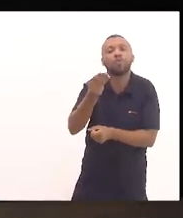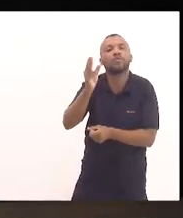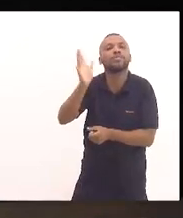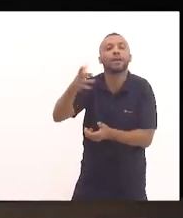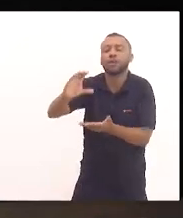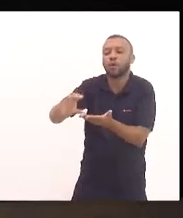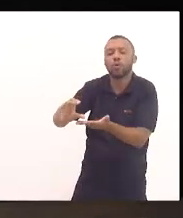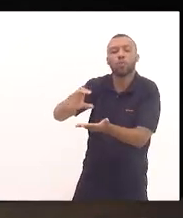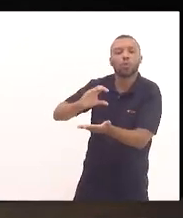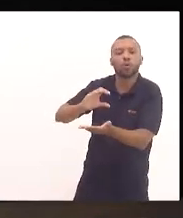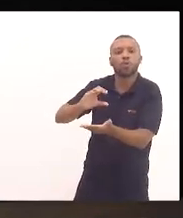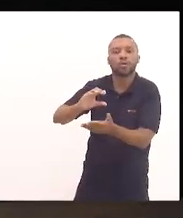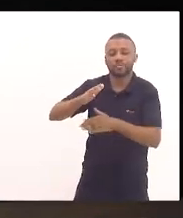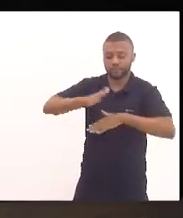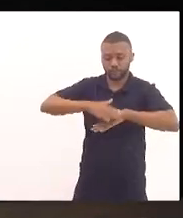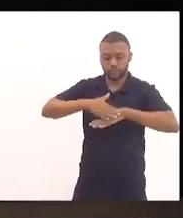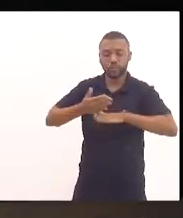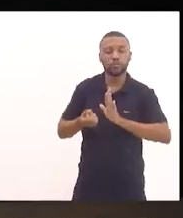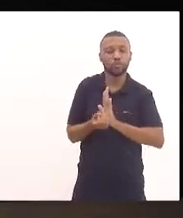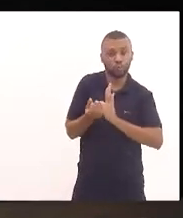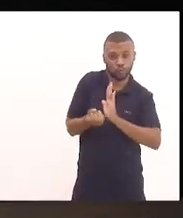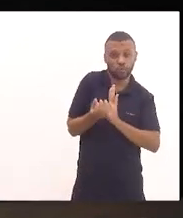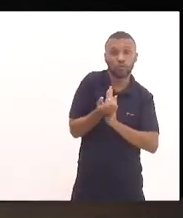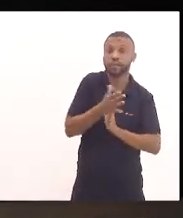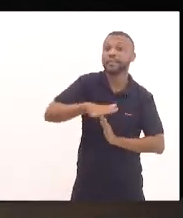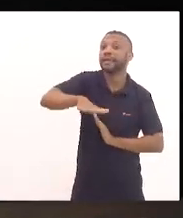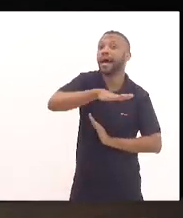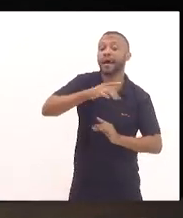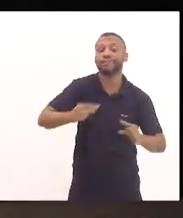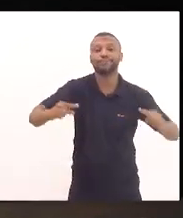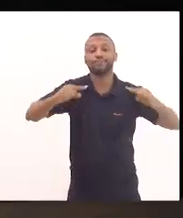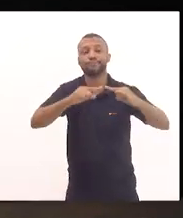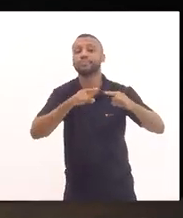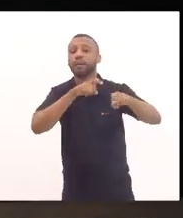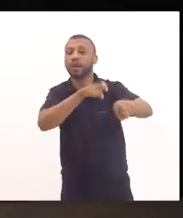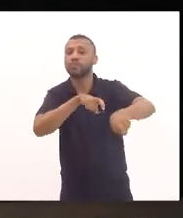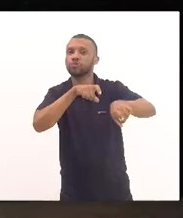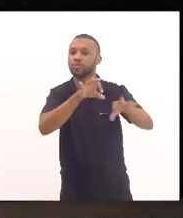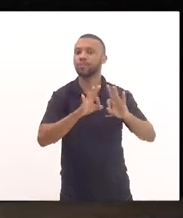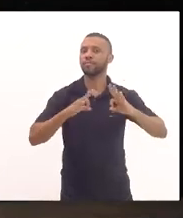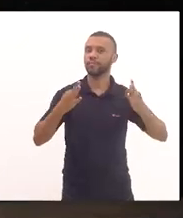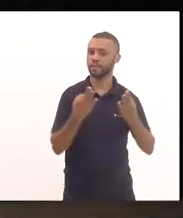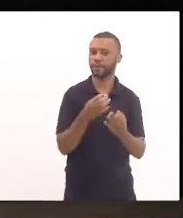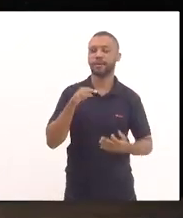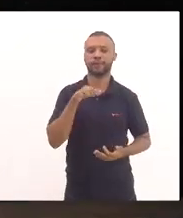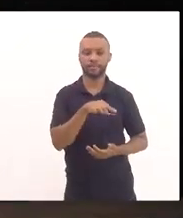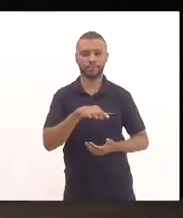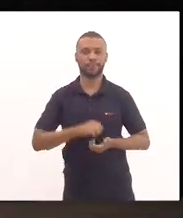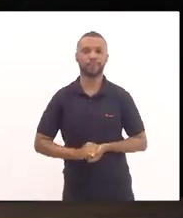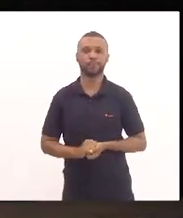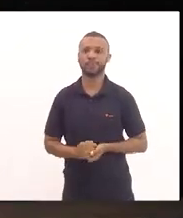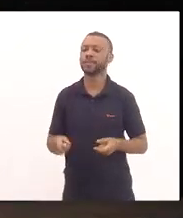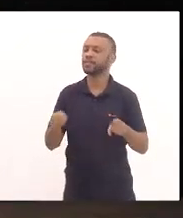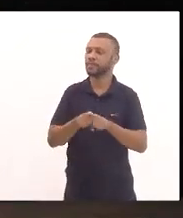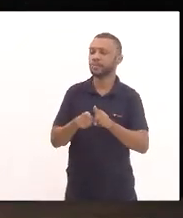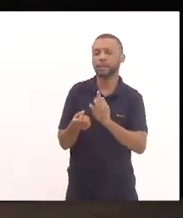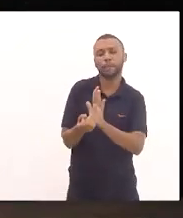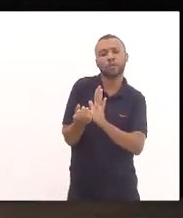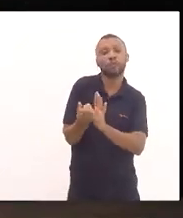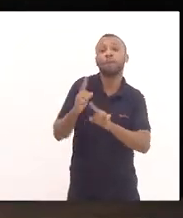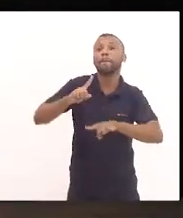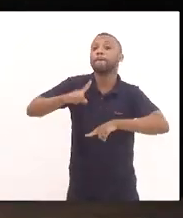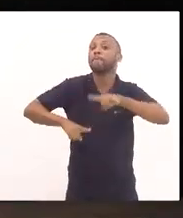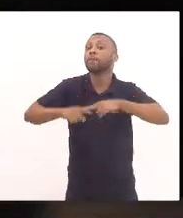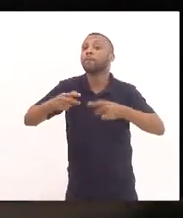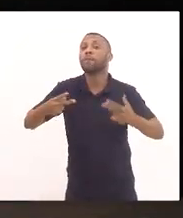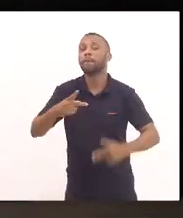dos produtores e produtoras da agroecologia, da agricultura familiar e da produção de orgânicos do Estado